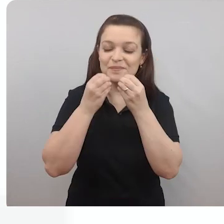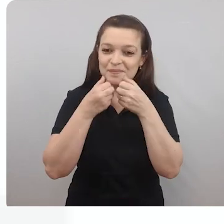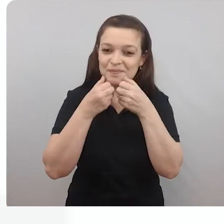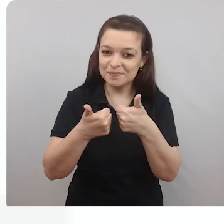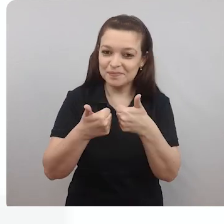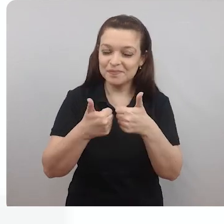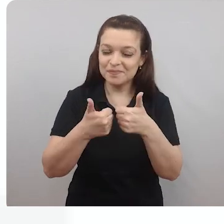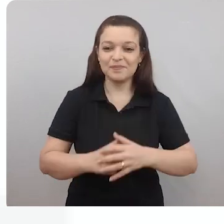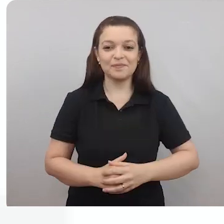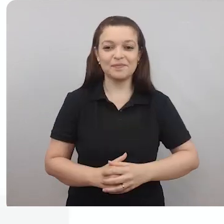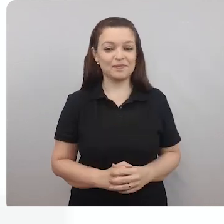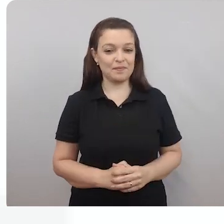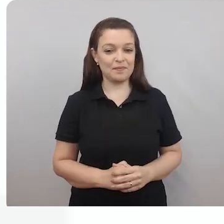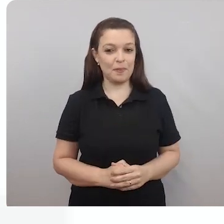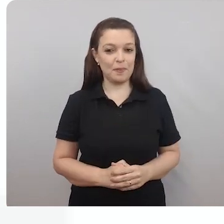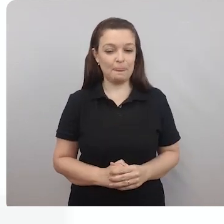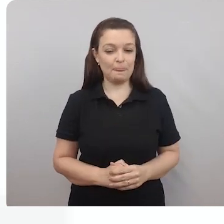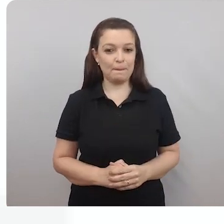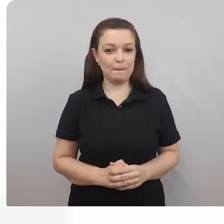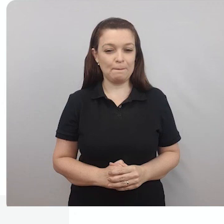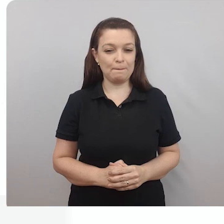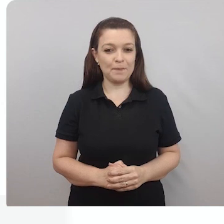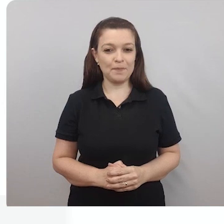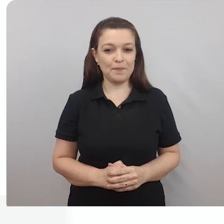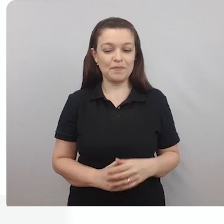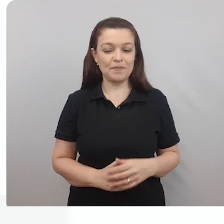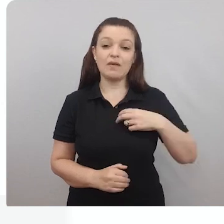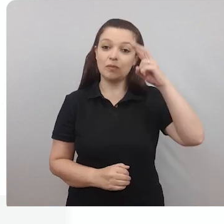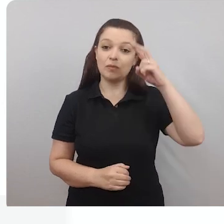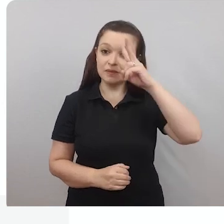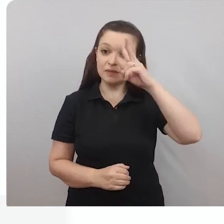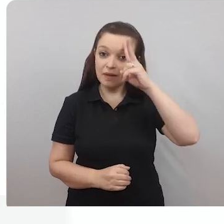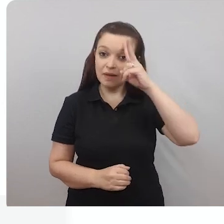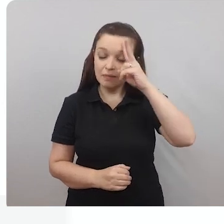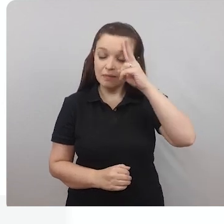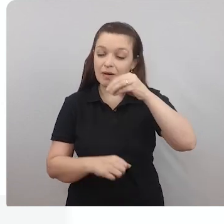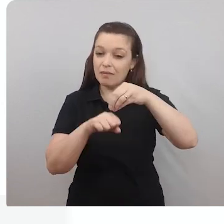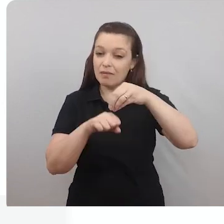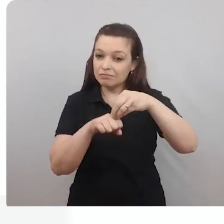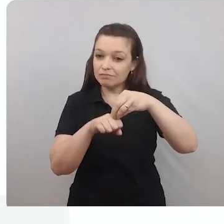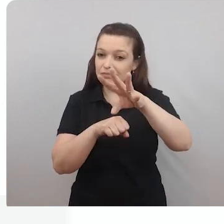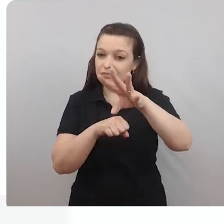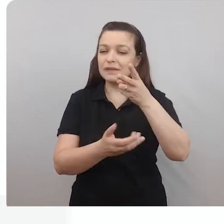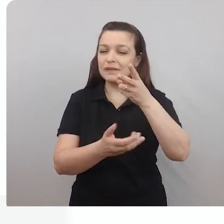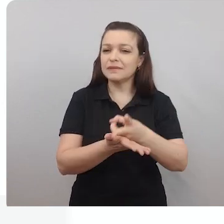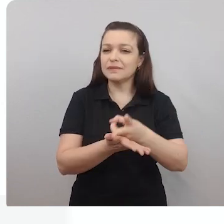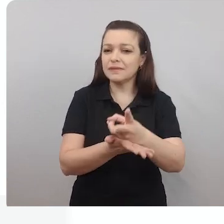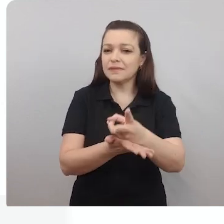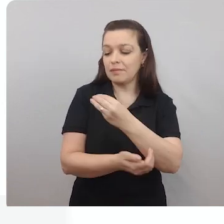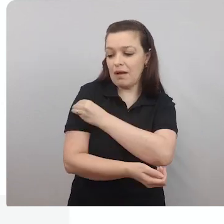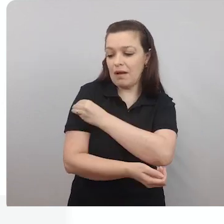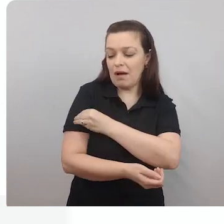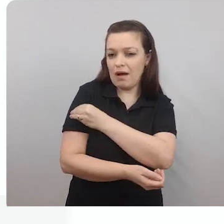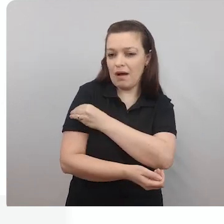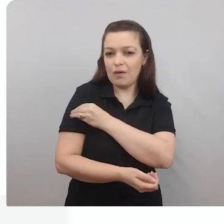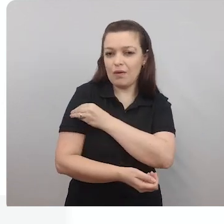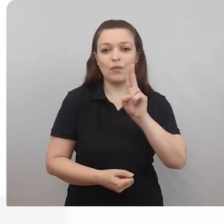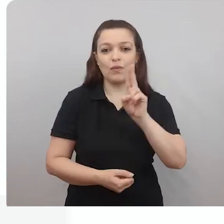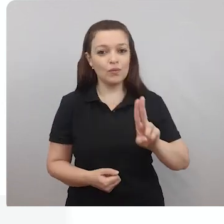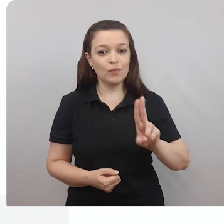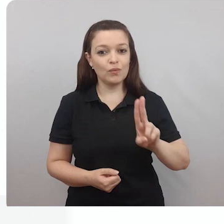bem! Vamos lembrar então de sempre usar o álcool, de lavar bem